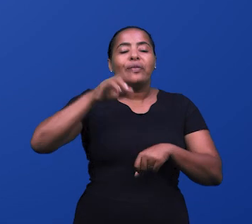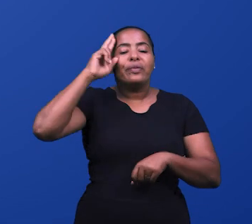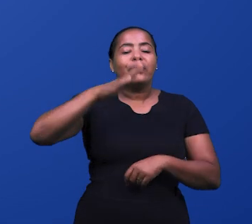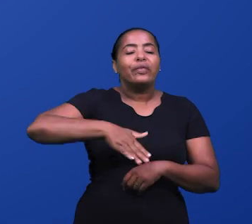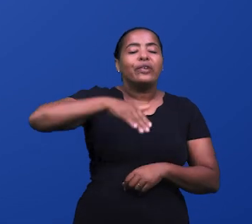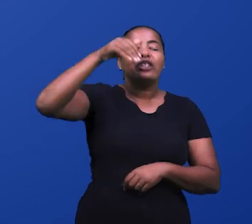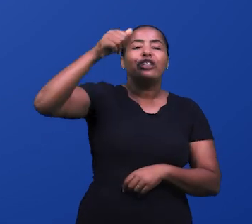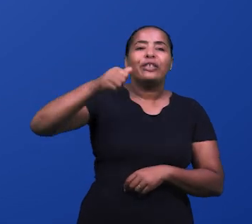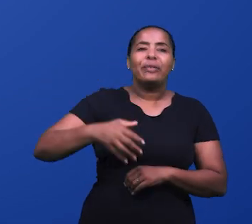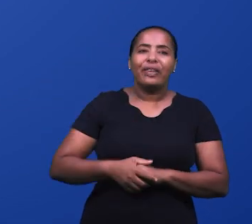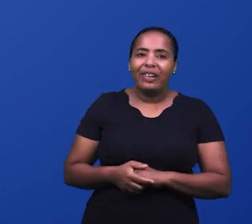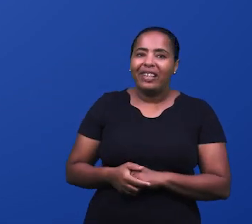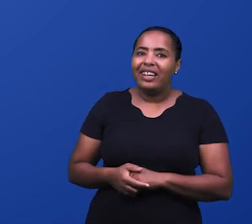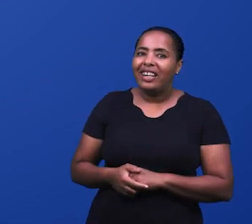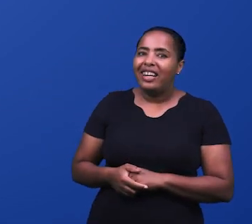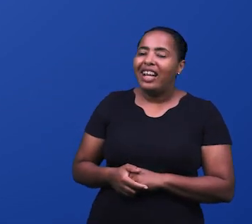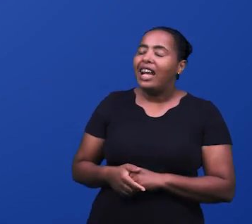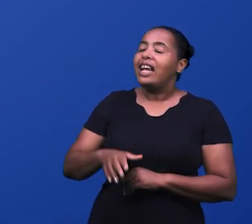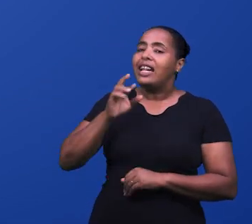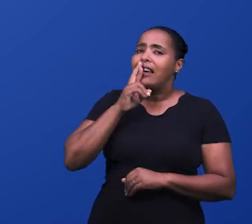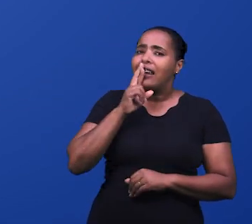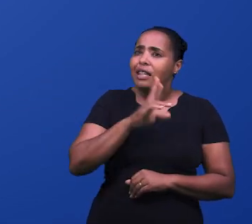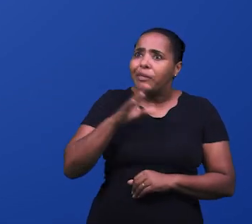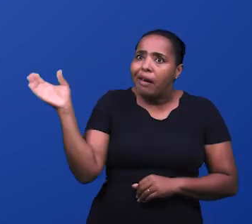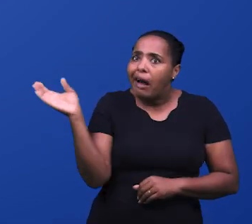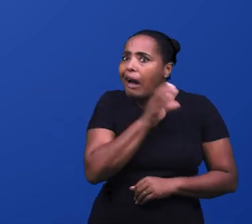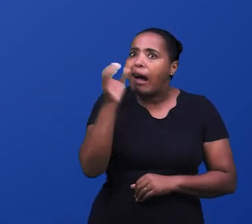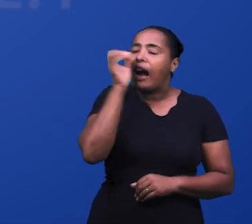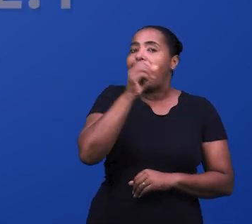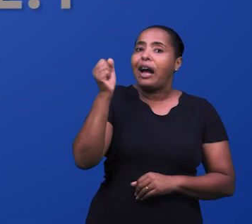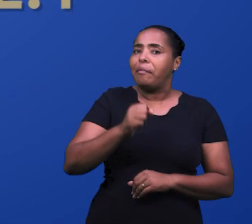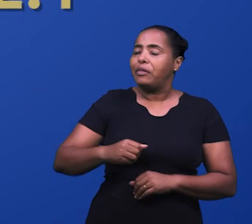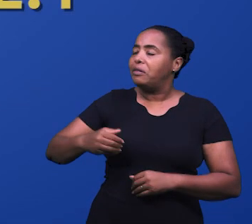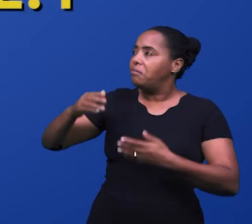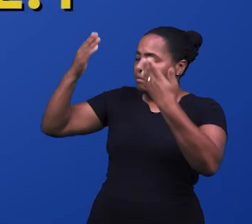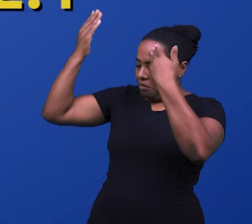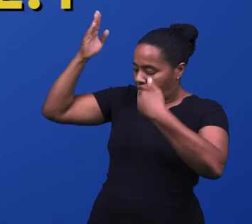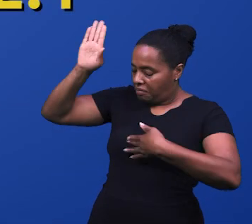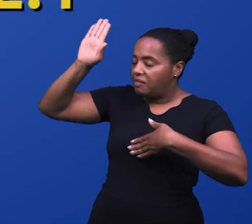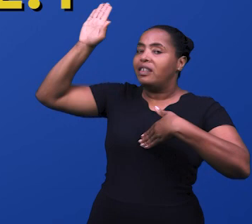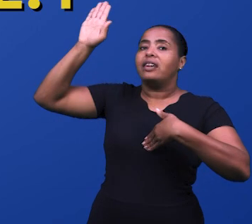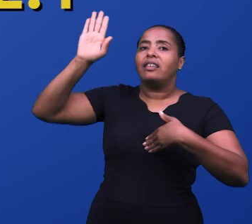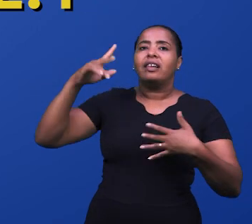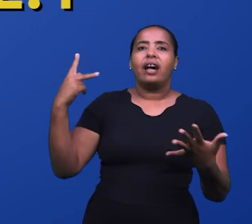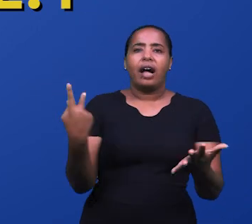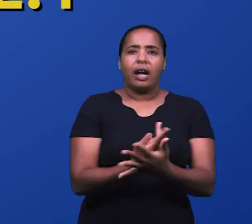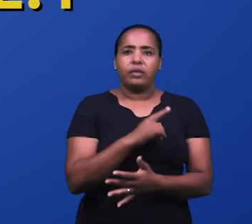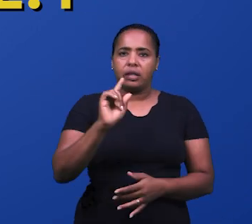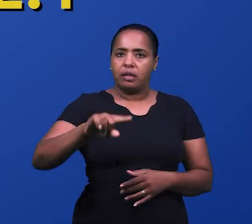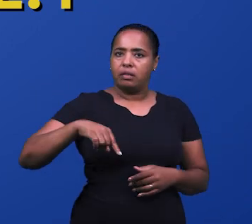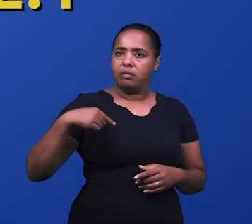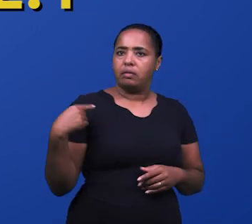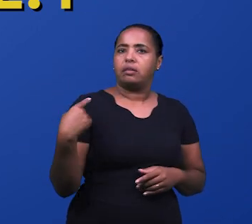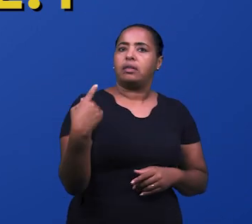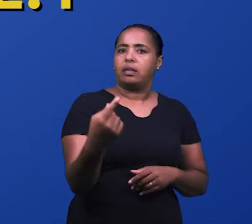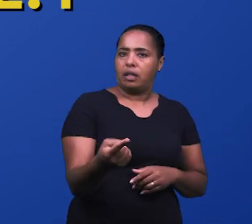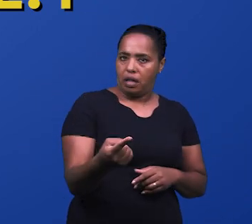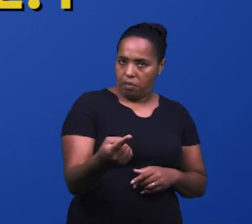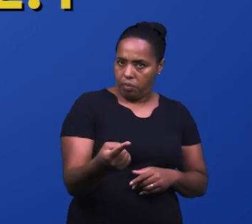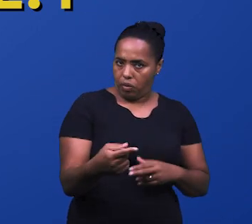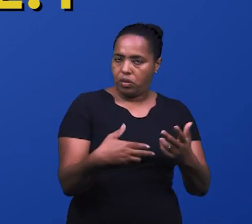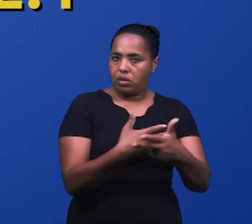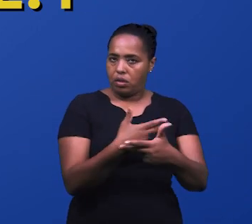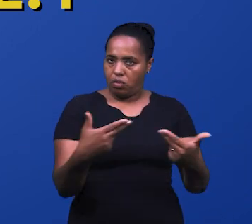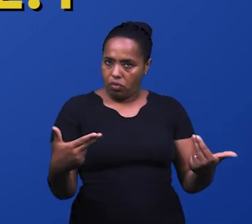1? Ele respondeu rapidamente, eis-me aqui. E aconteceu depois dessas